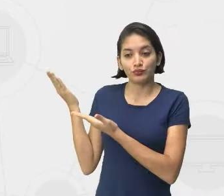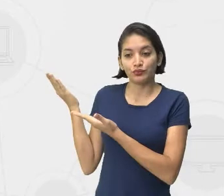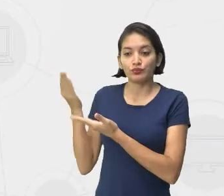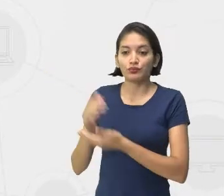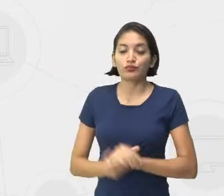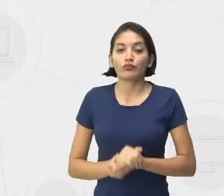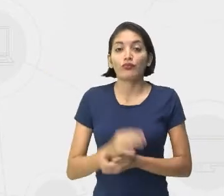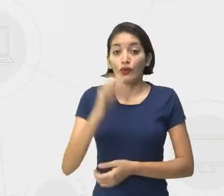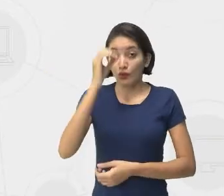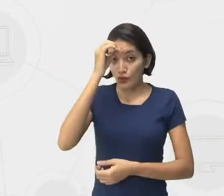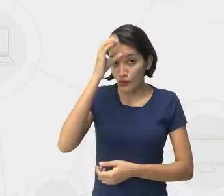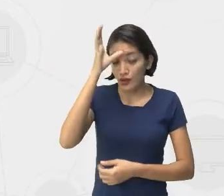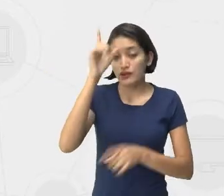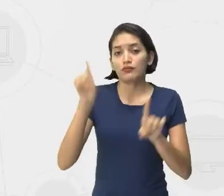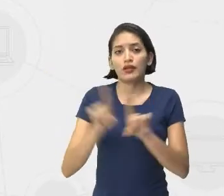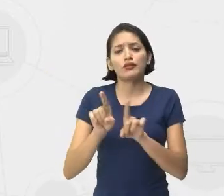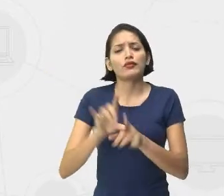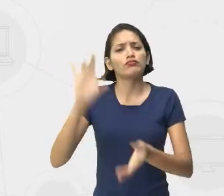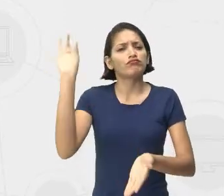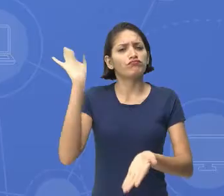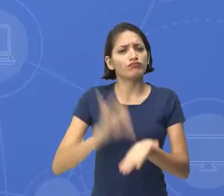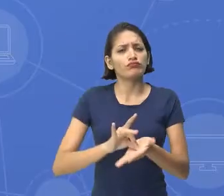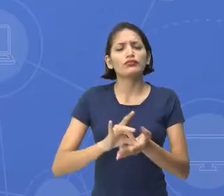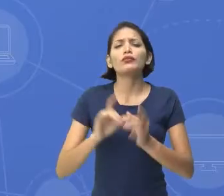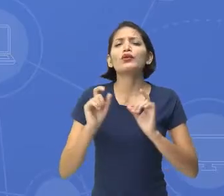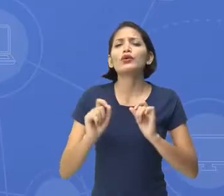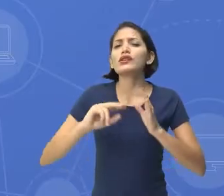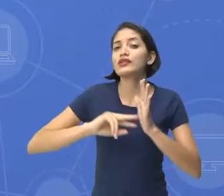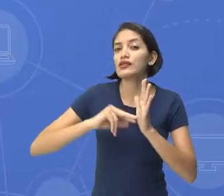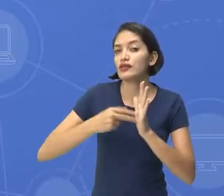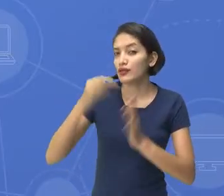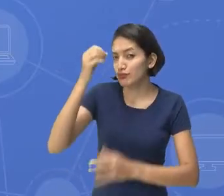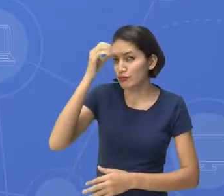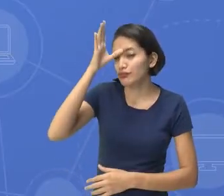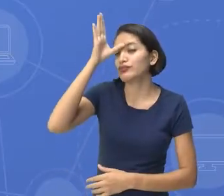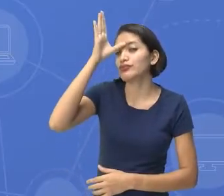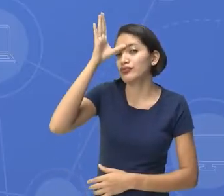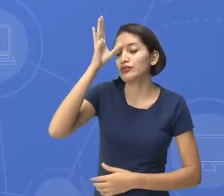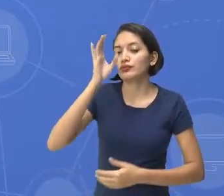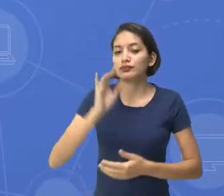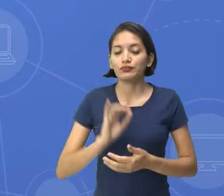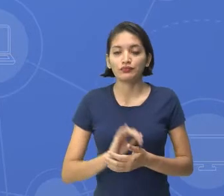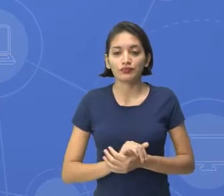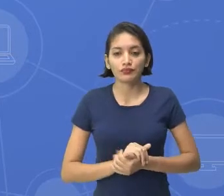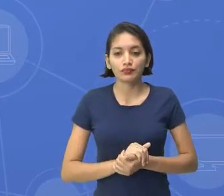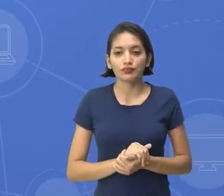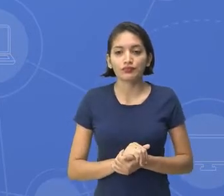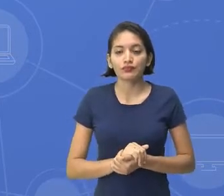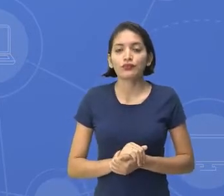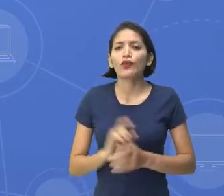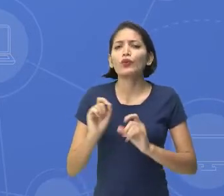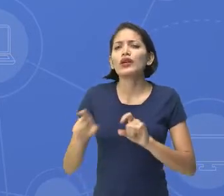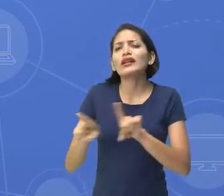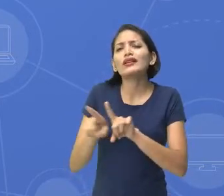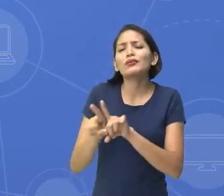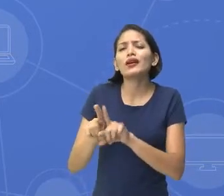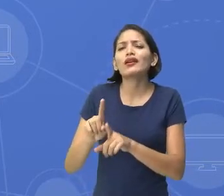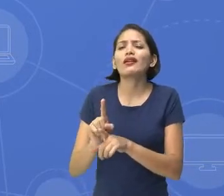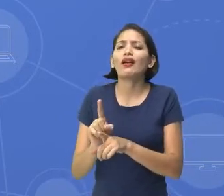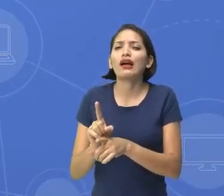conhecimento e realidade. O que é o conhecimento, hein? O que é a